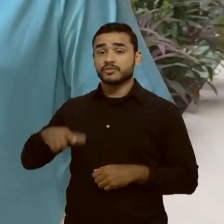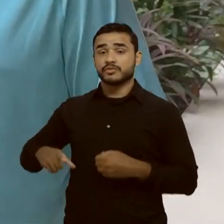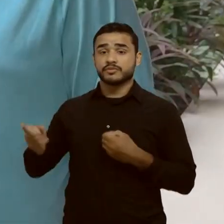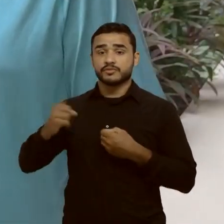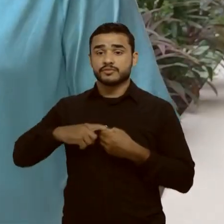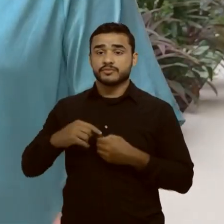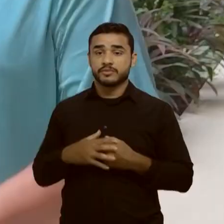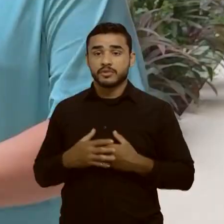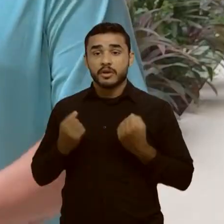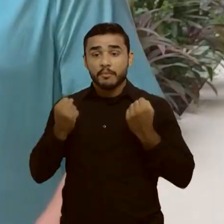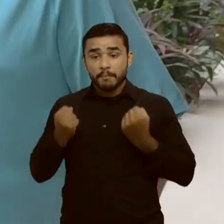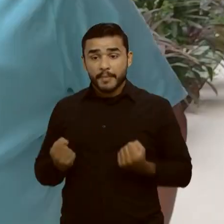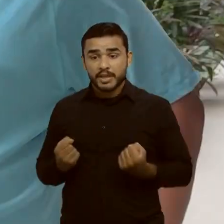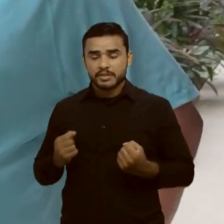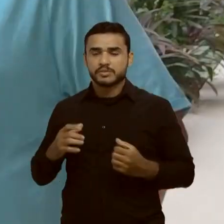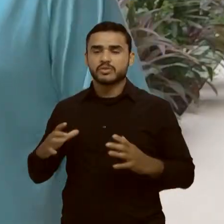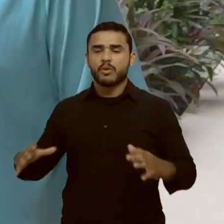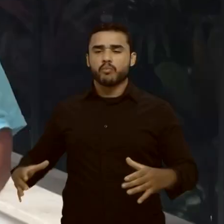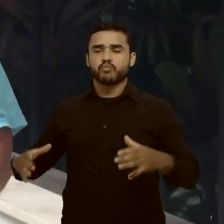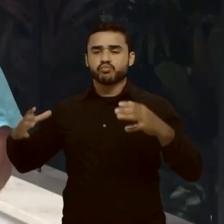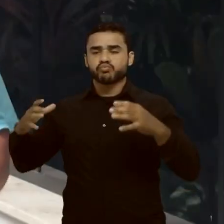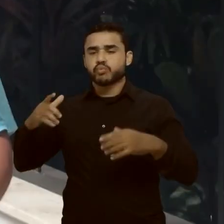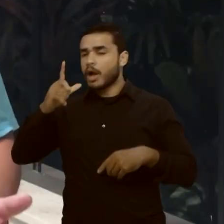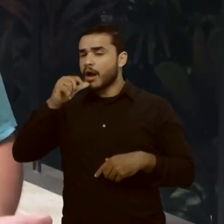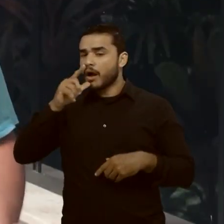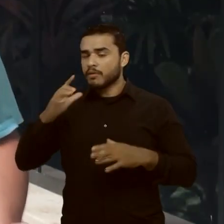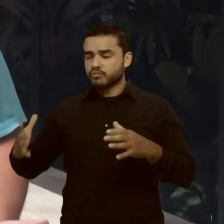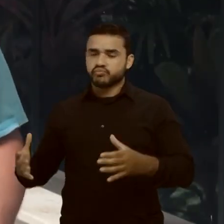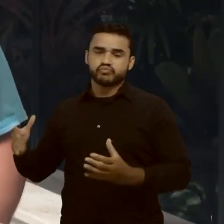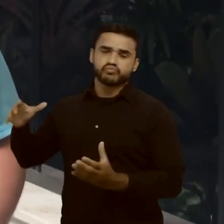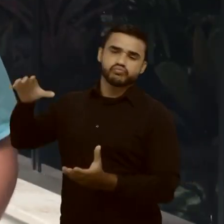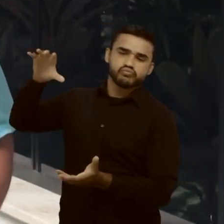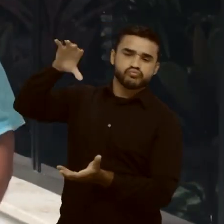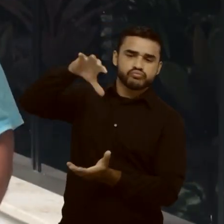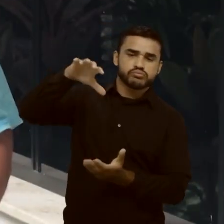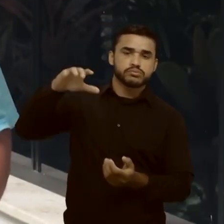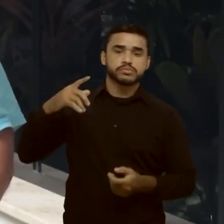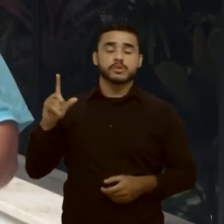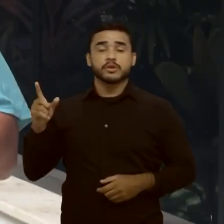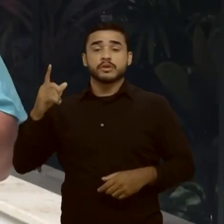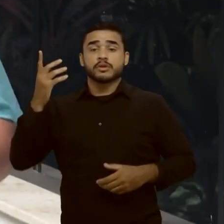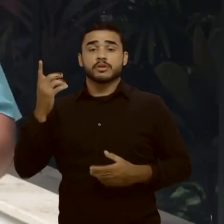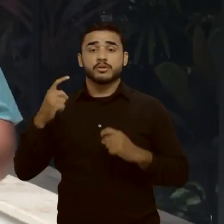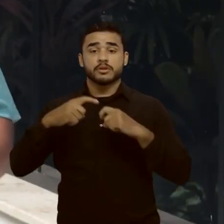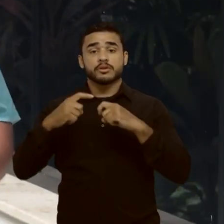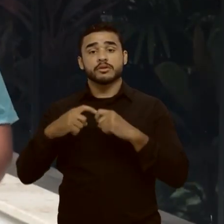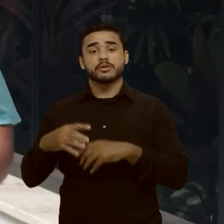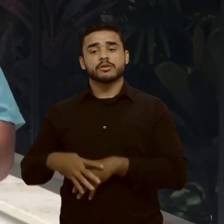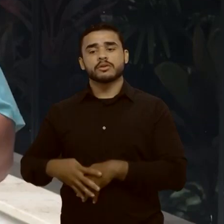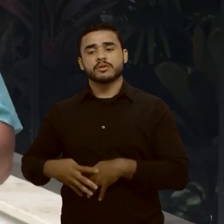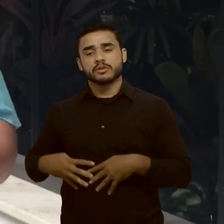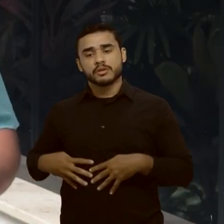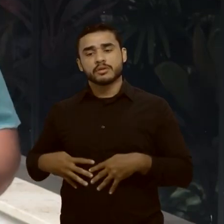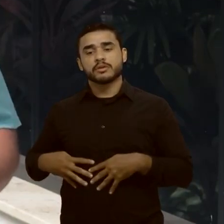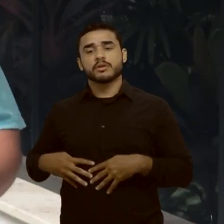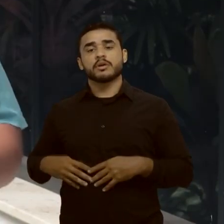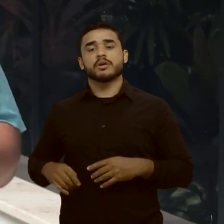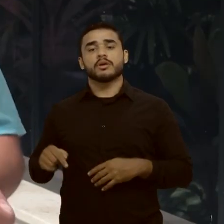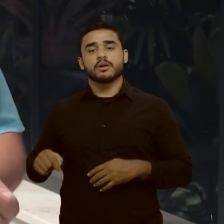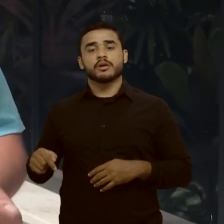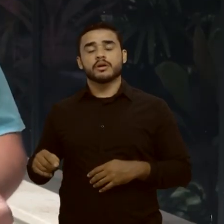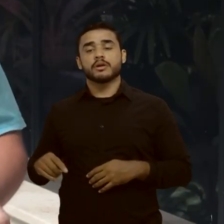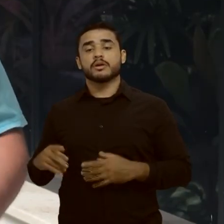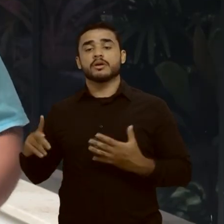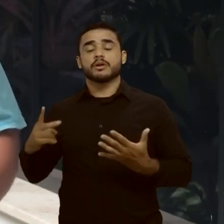é o garrafão d'água lá em casa e óleo. O médico disse que tinha colocado a tela, né? Mas mesmo assim, colocando a tela,